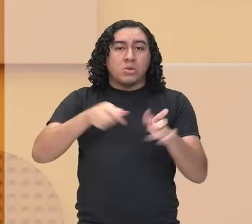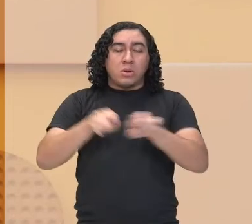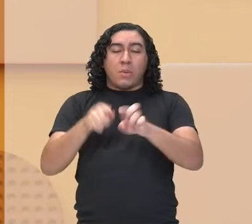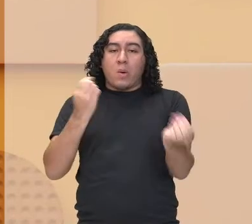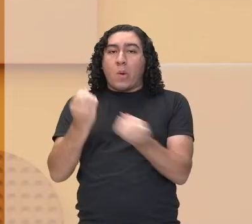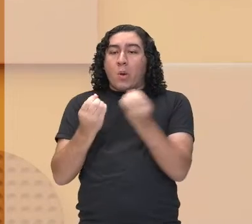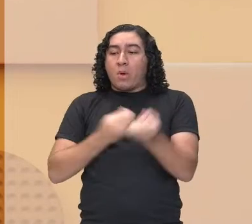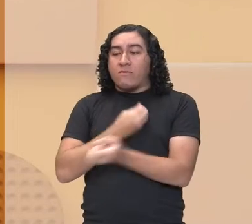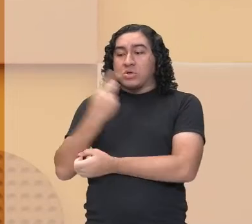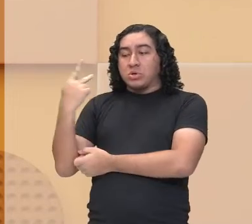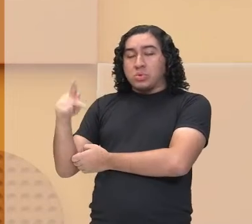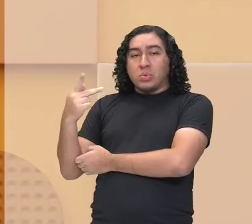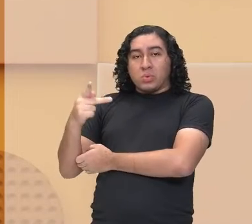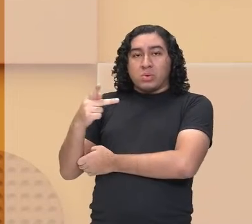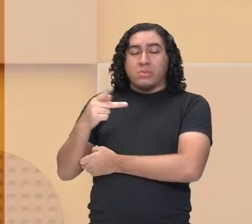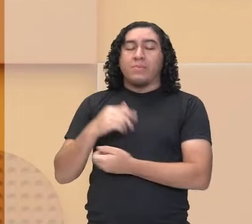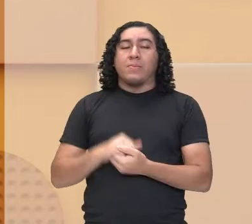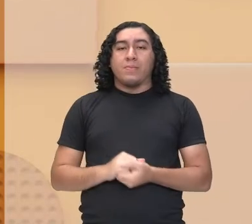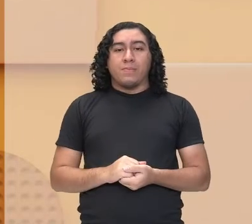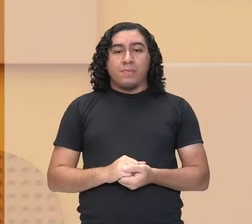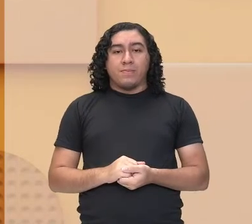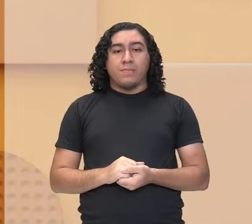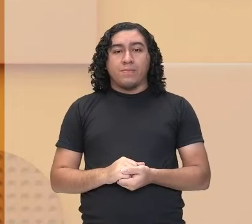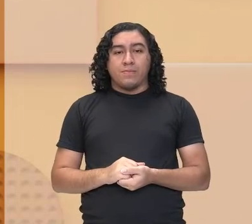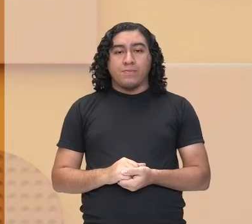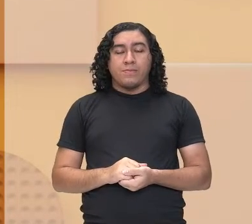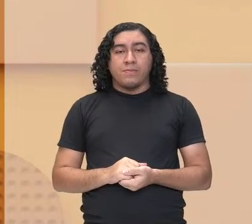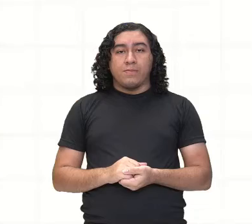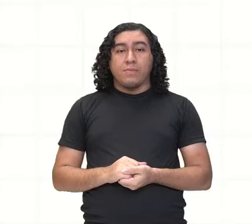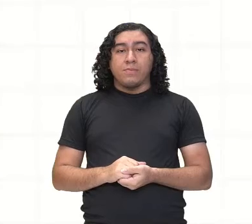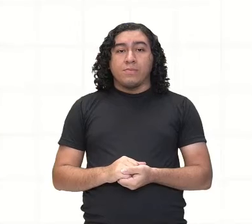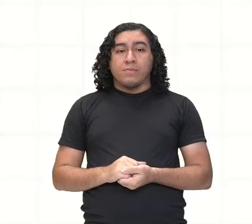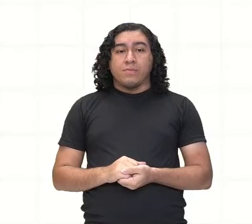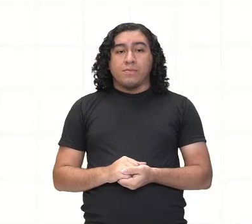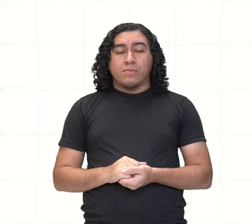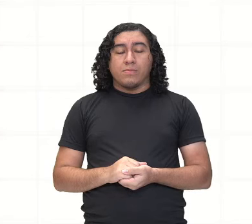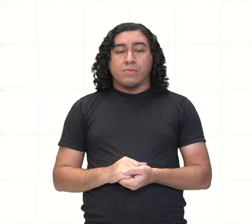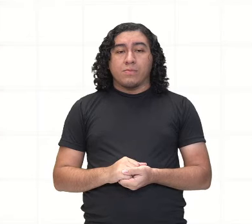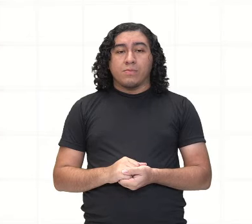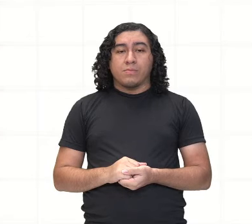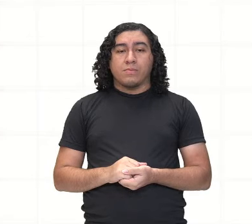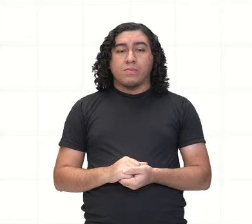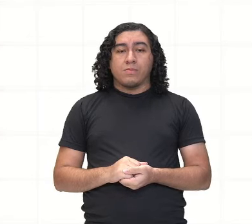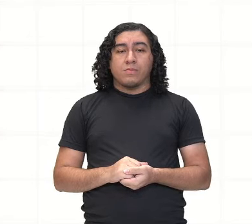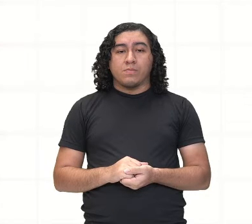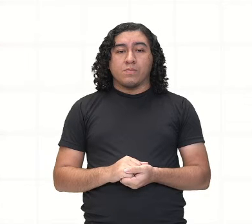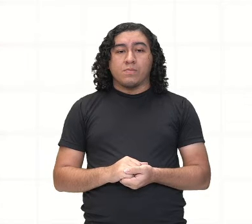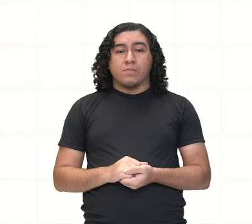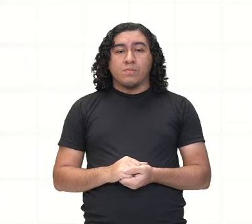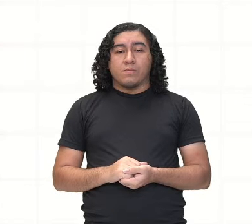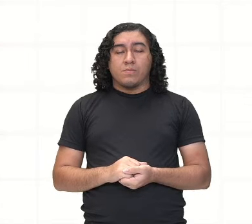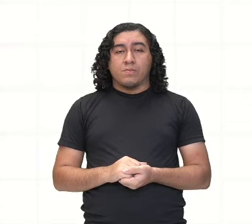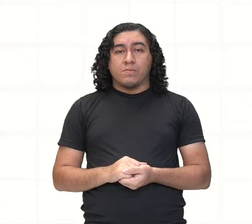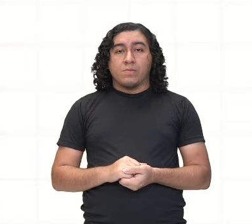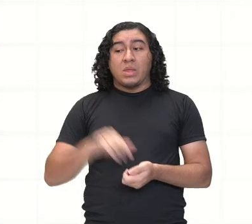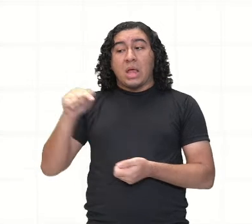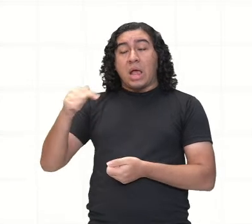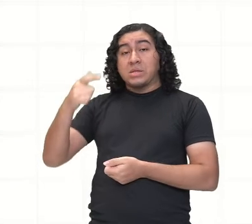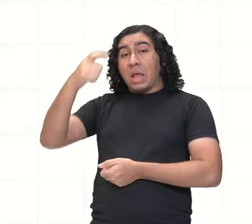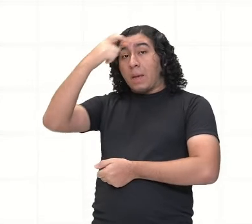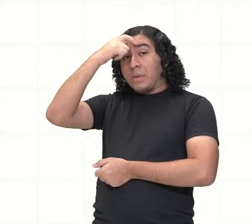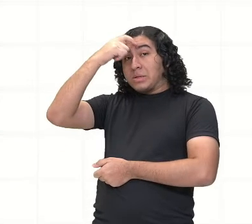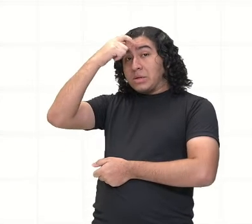vida sobre aquelas populações. E aí a gente volta ao nosso texto. Essa visão eurocêntrica que